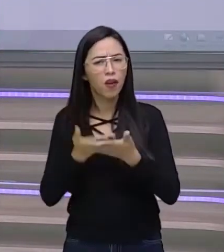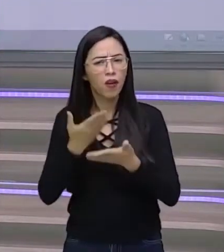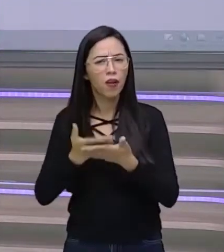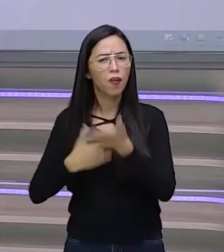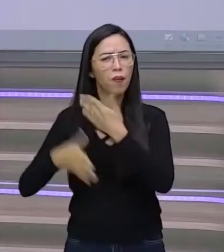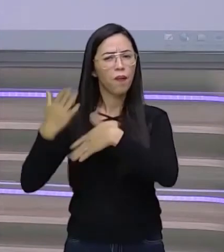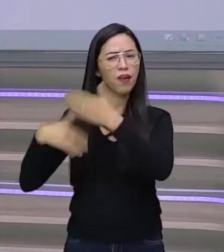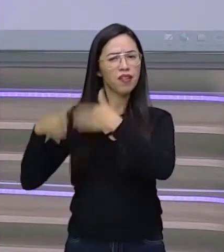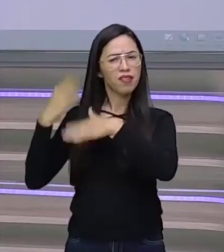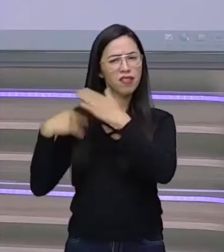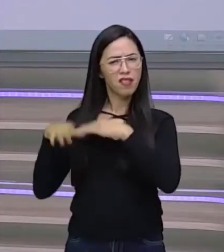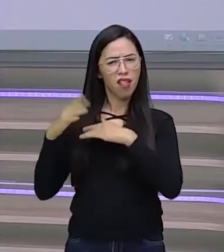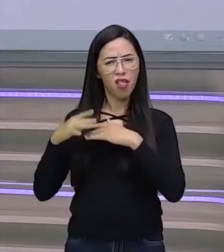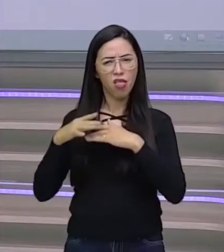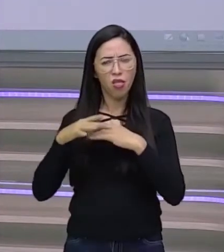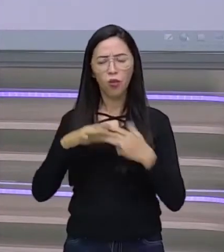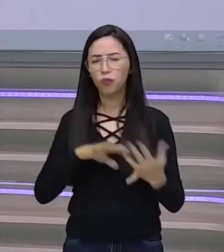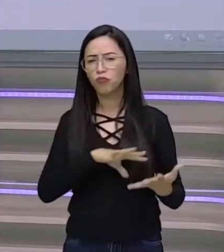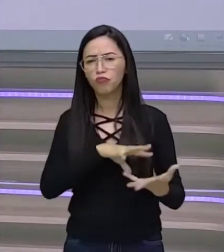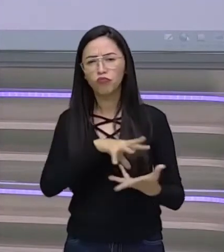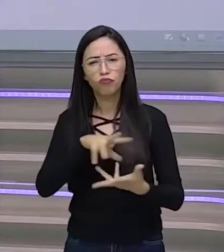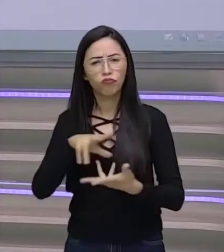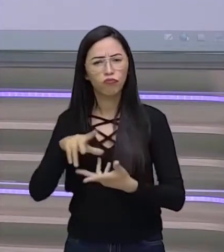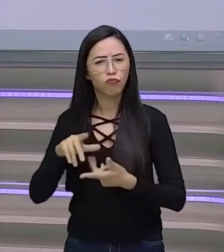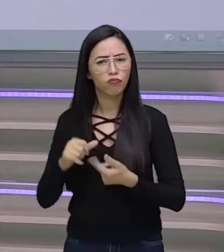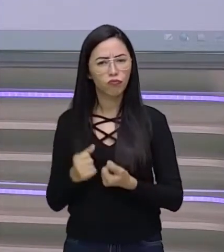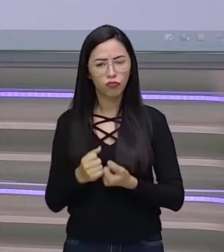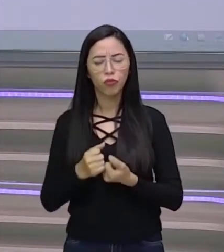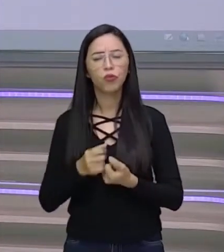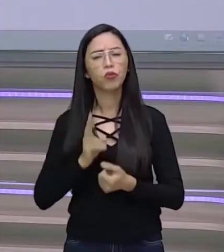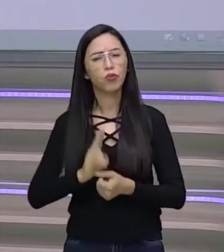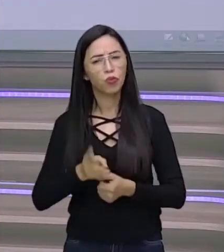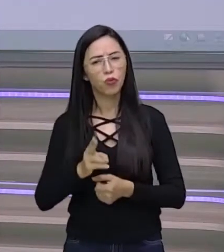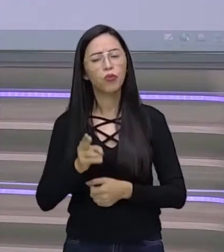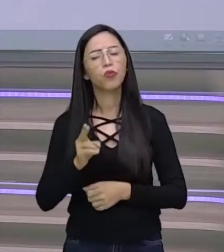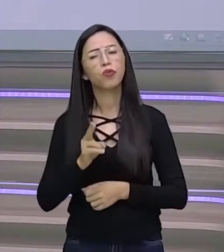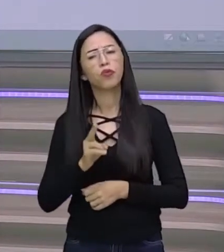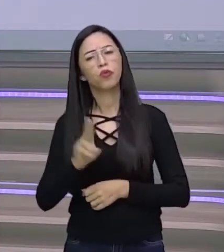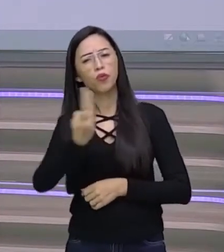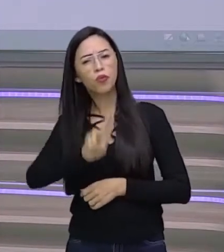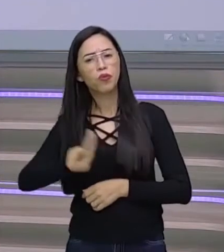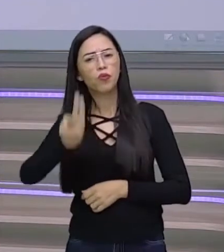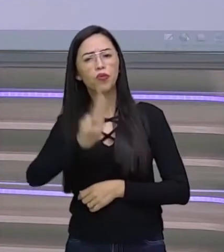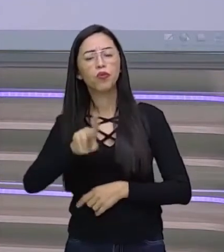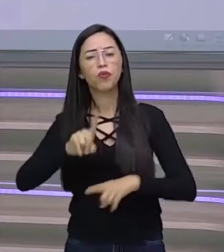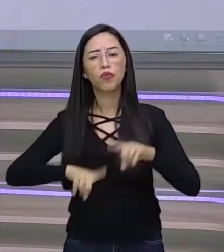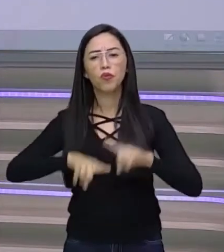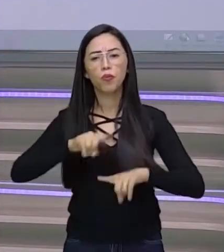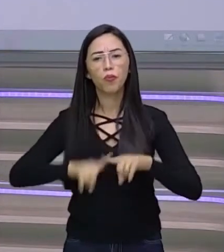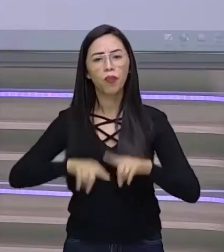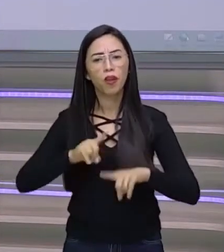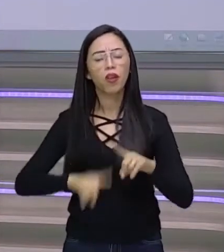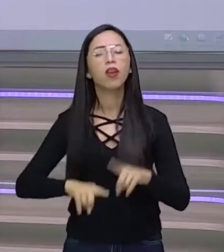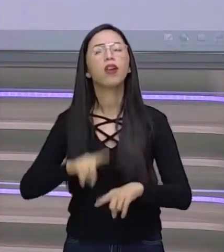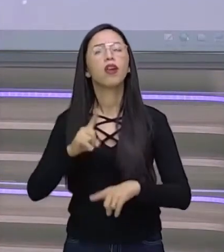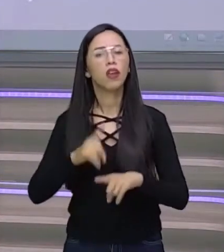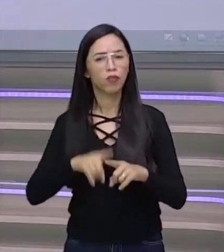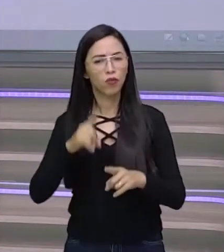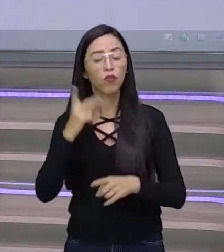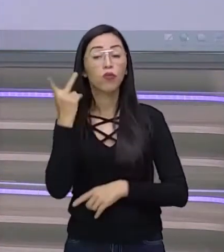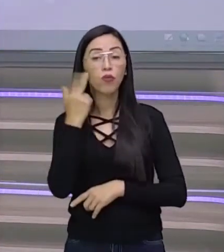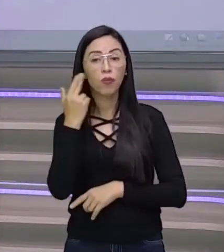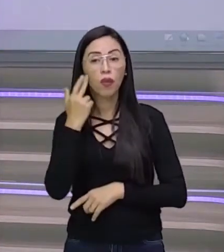do mundo usavam o mesmo instrumento convencional? Exatamente, só que hoje nós vamos utilizar um